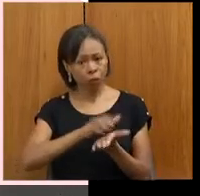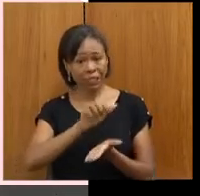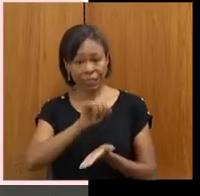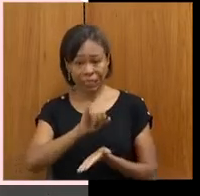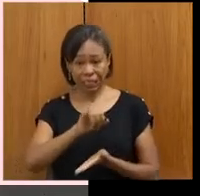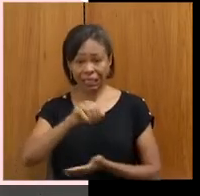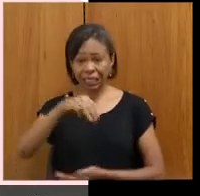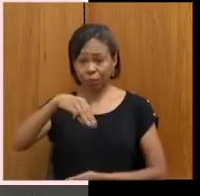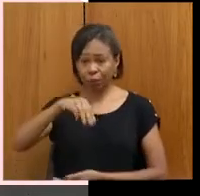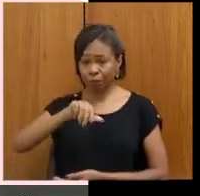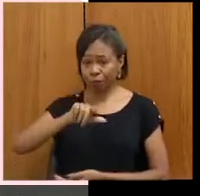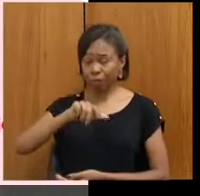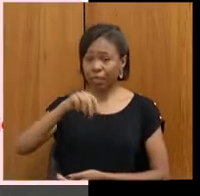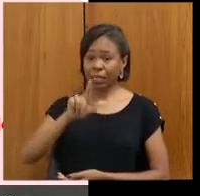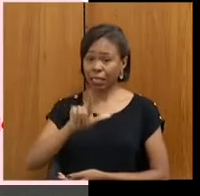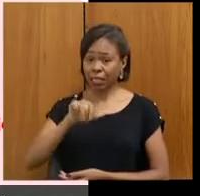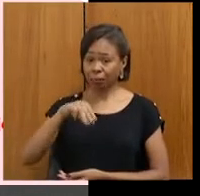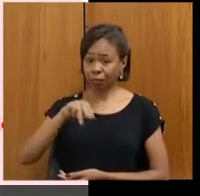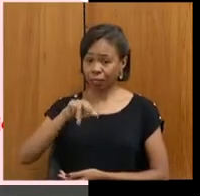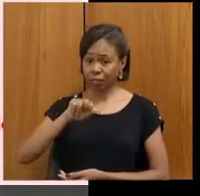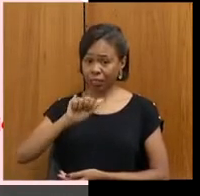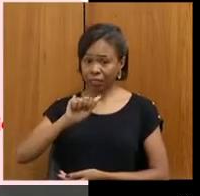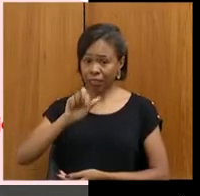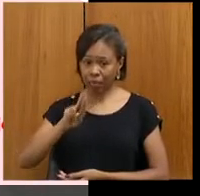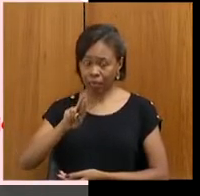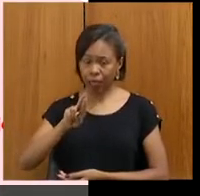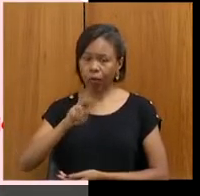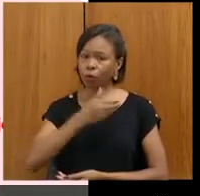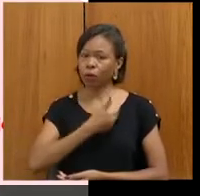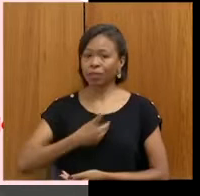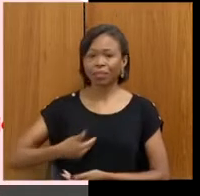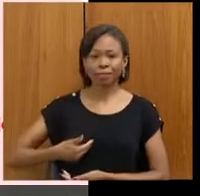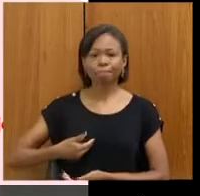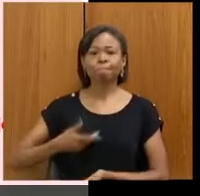inadimplente próximo por favor G1